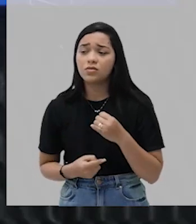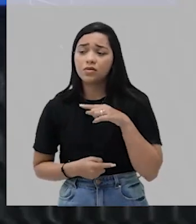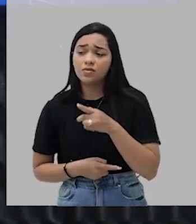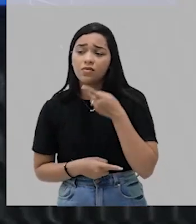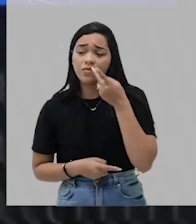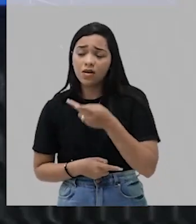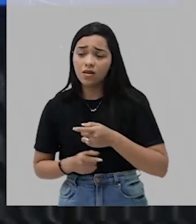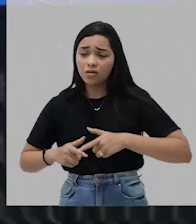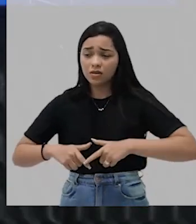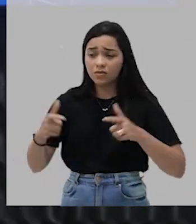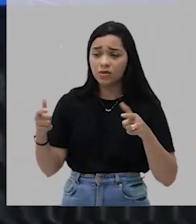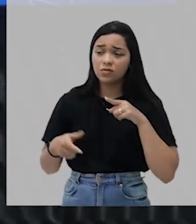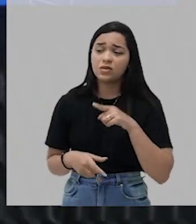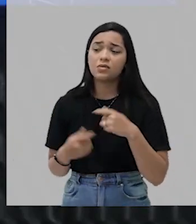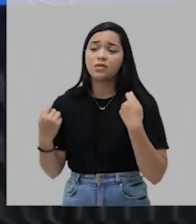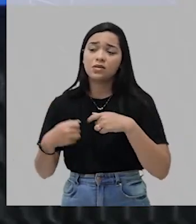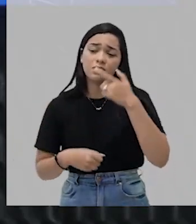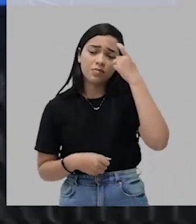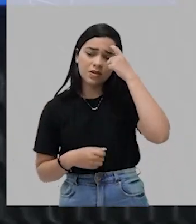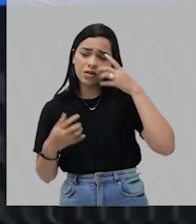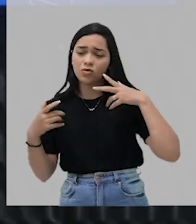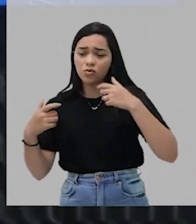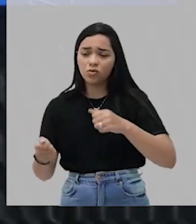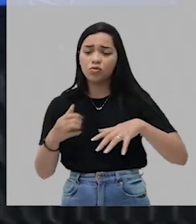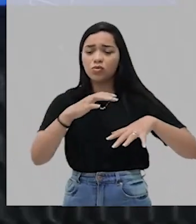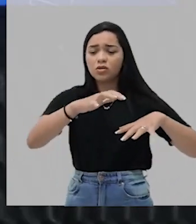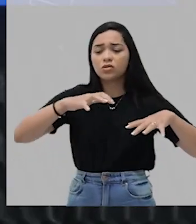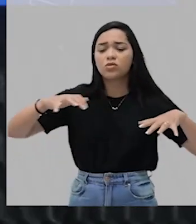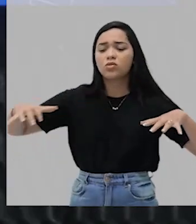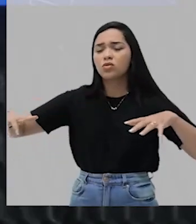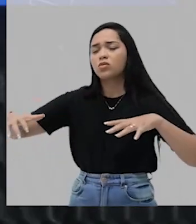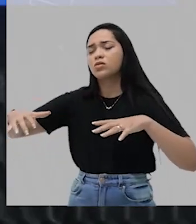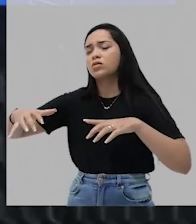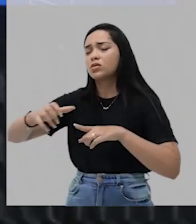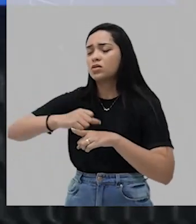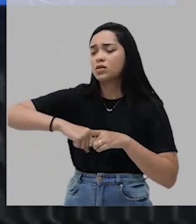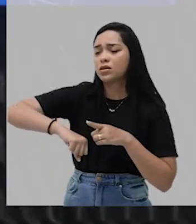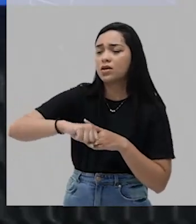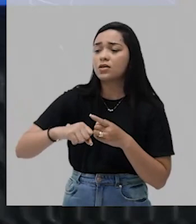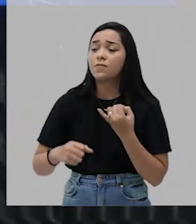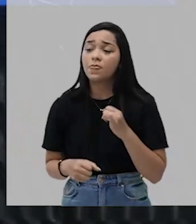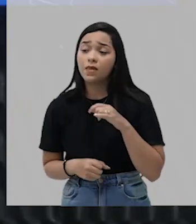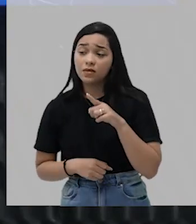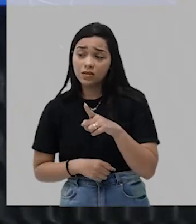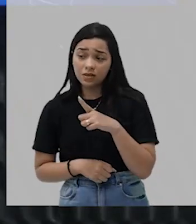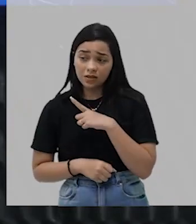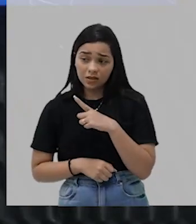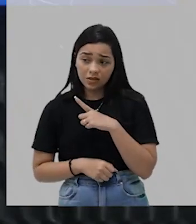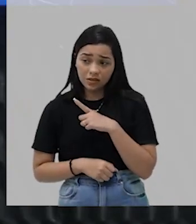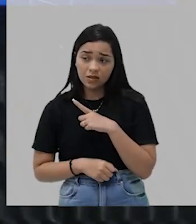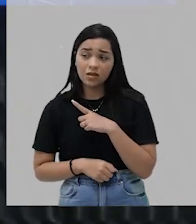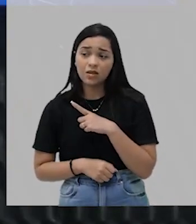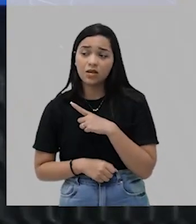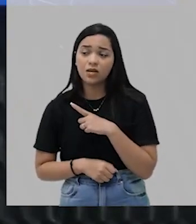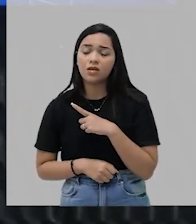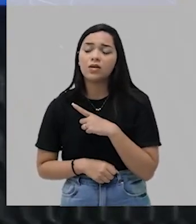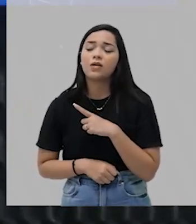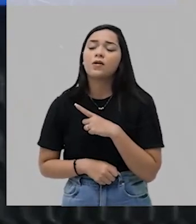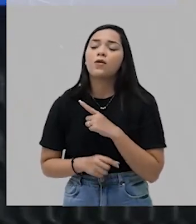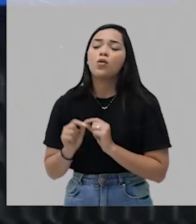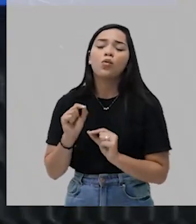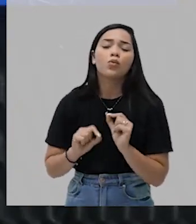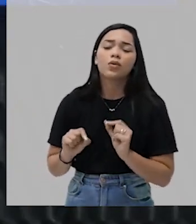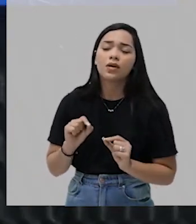com crescimento e equilíbrio, você tem que pensar em todos os setores da sociedade. Se você tiver uma tirania, se